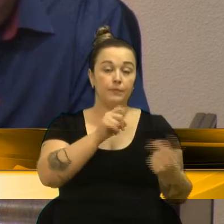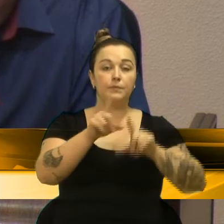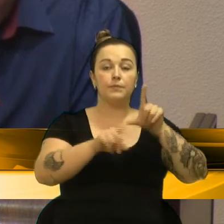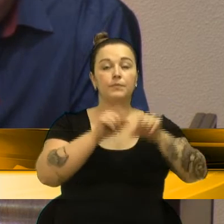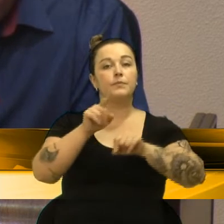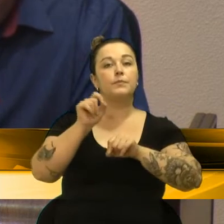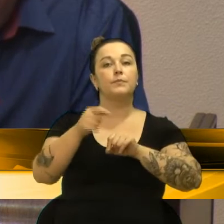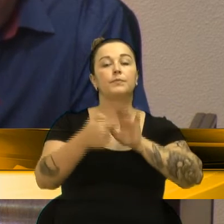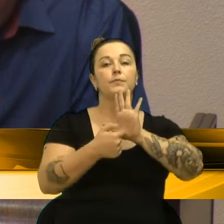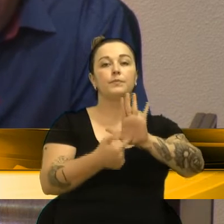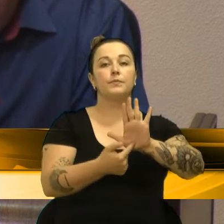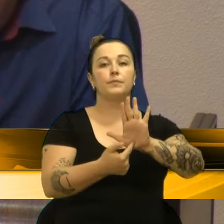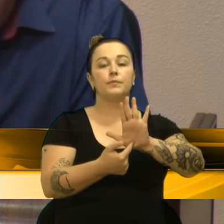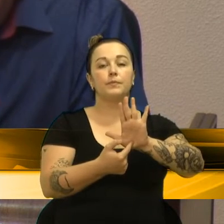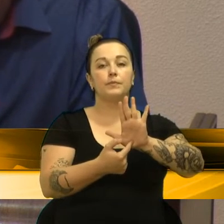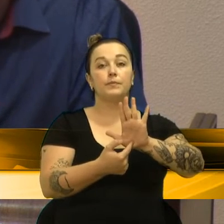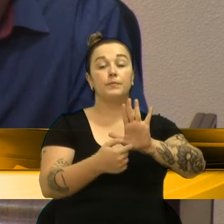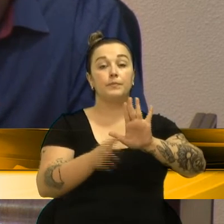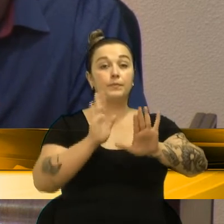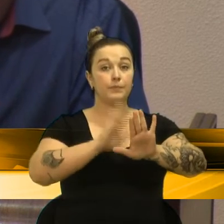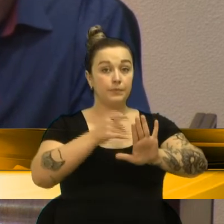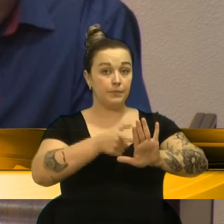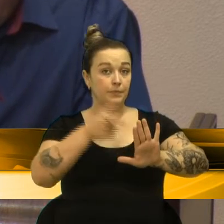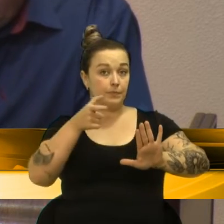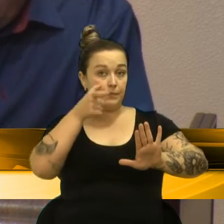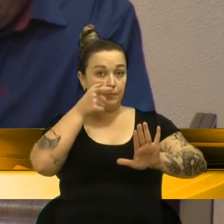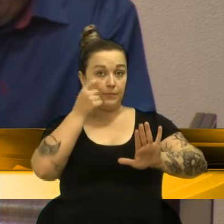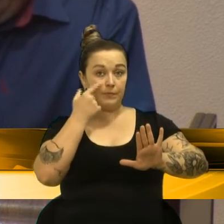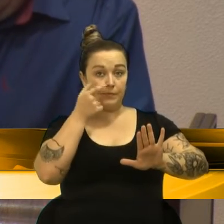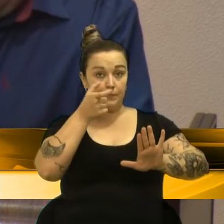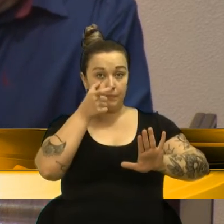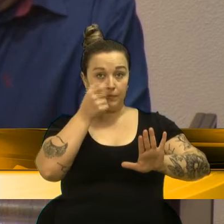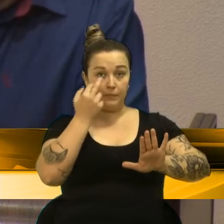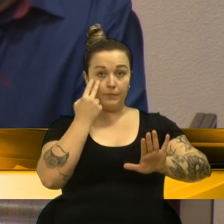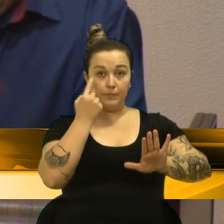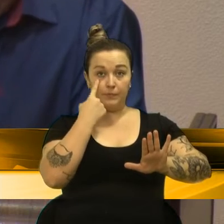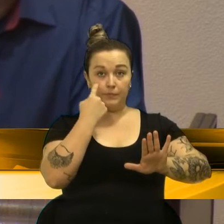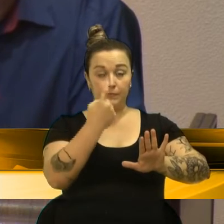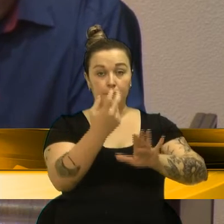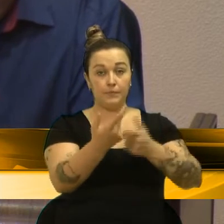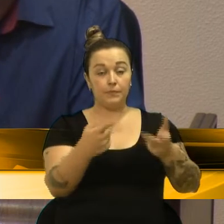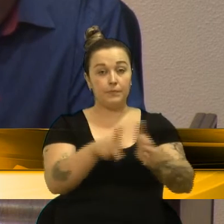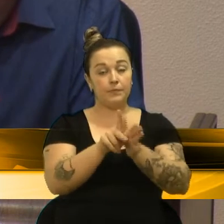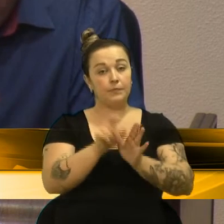manifestarem interesse na participação de cada gestão, devendo ainda ser observados que: